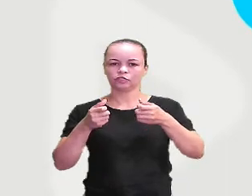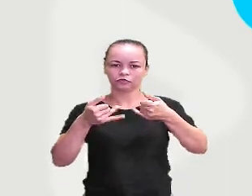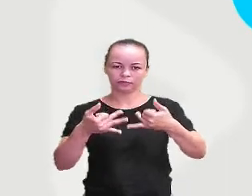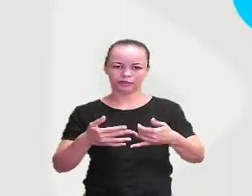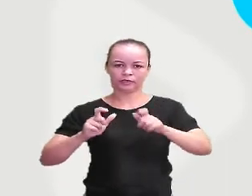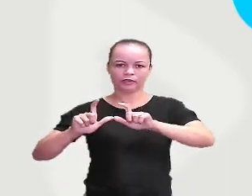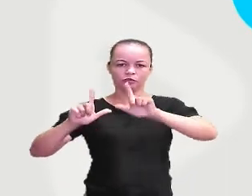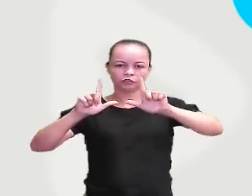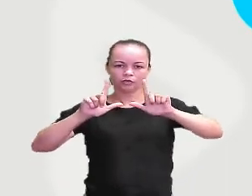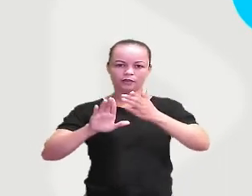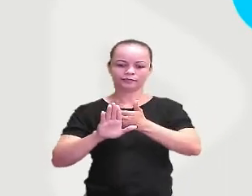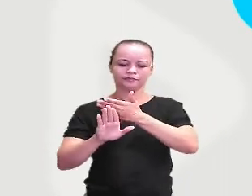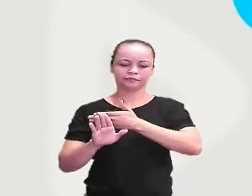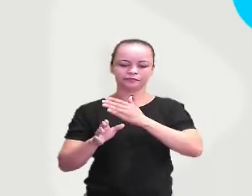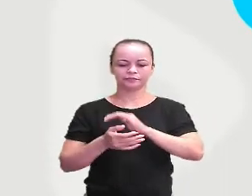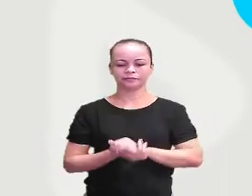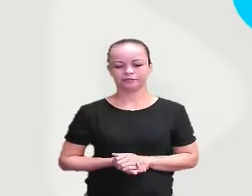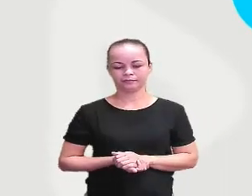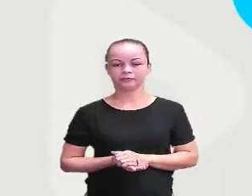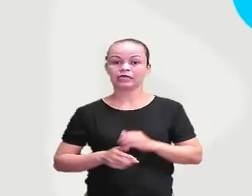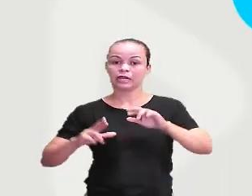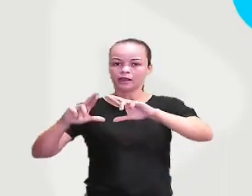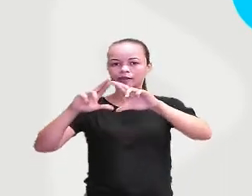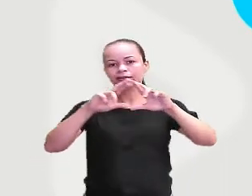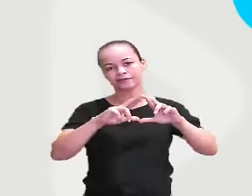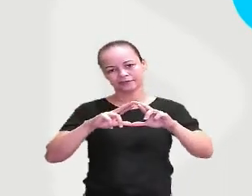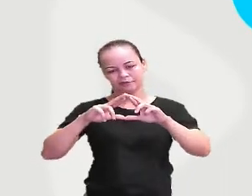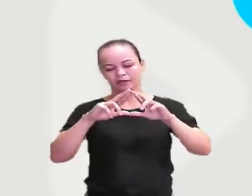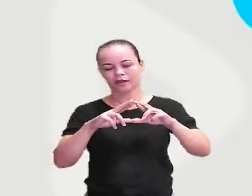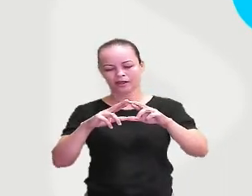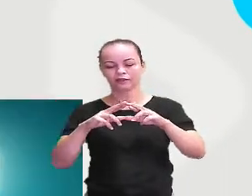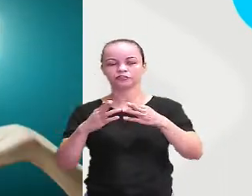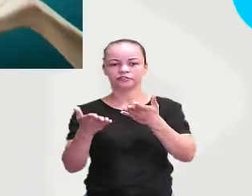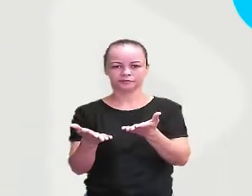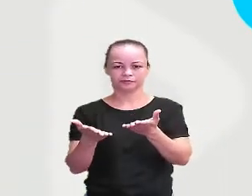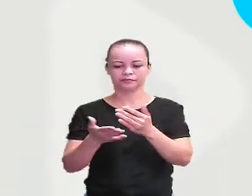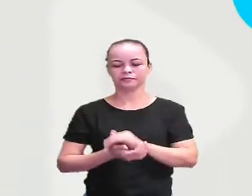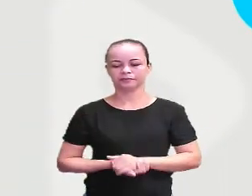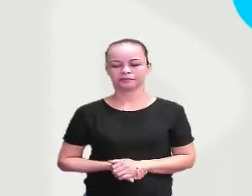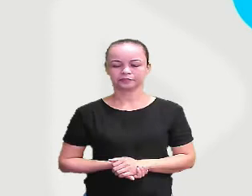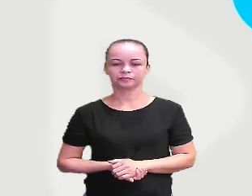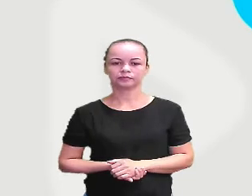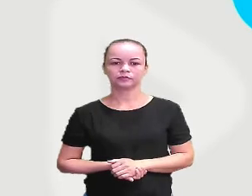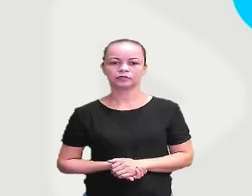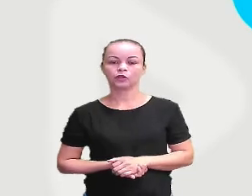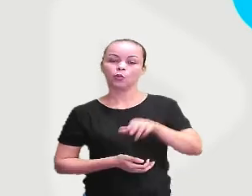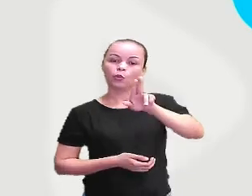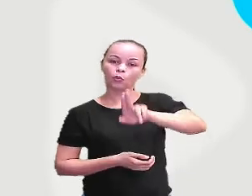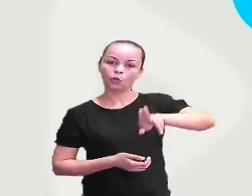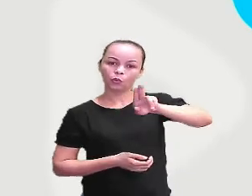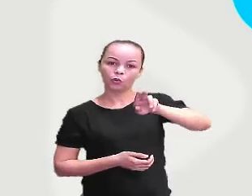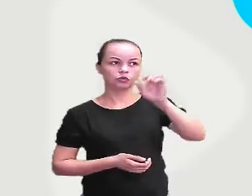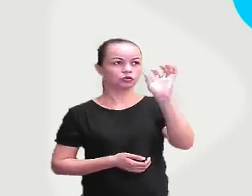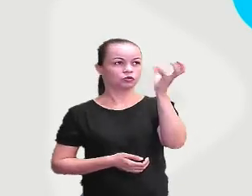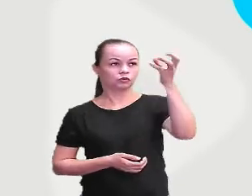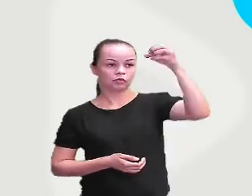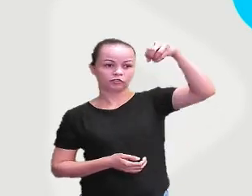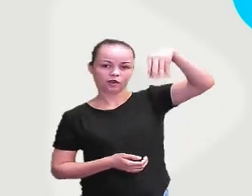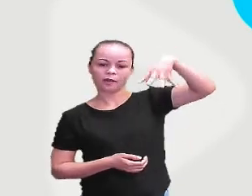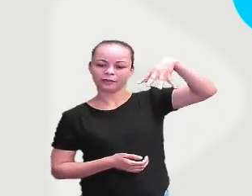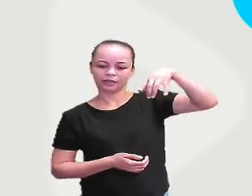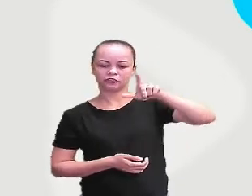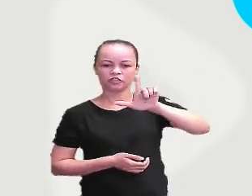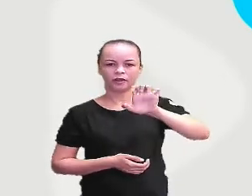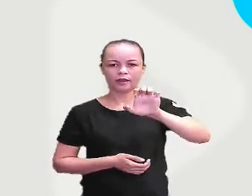anteriores. Olha, a reciclagem, né, com a coleta seletiva. O uso até de lâmpadas LEDs, né, para